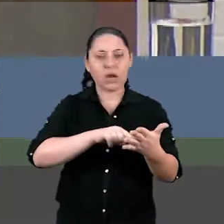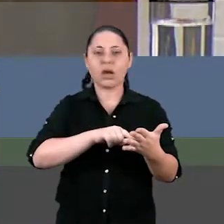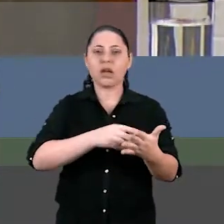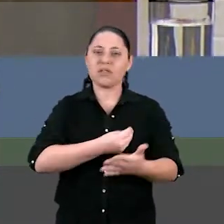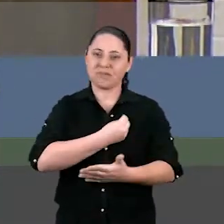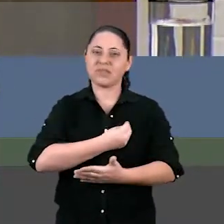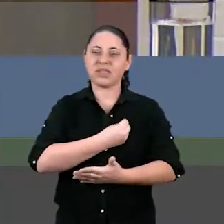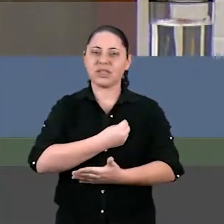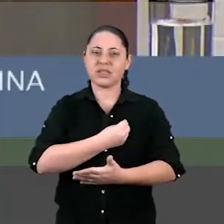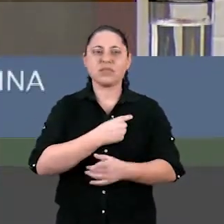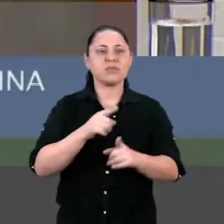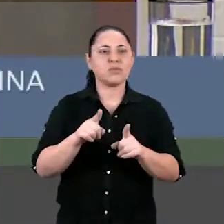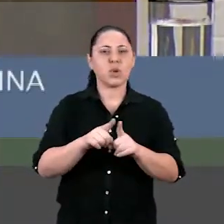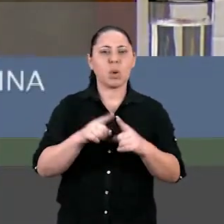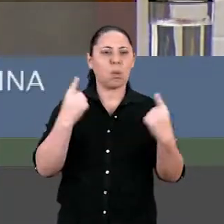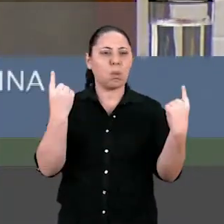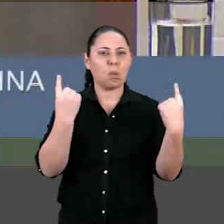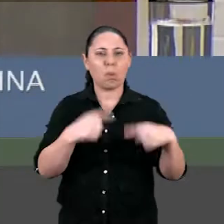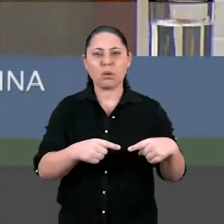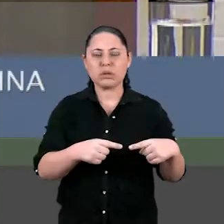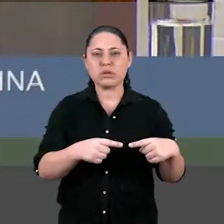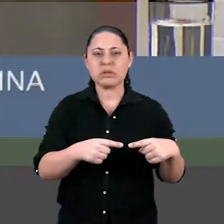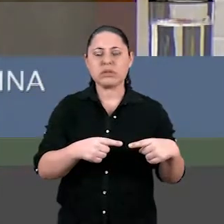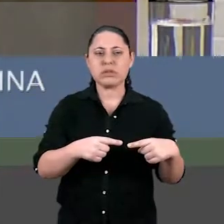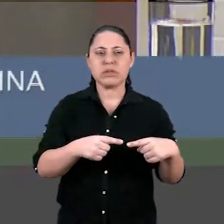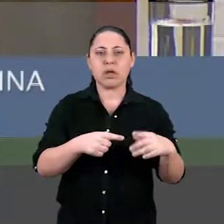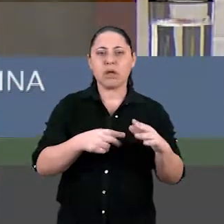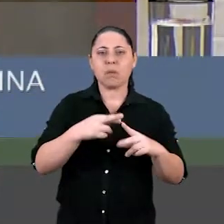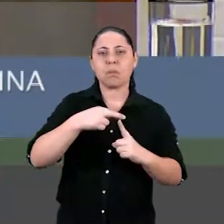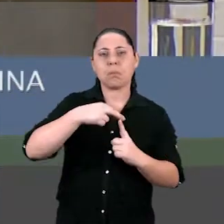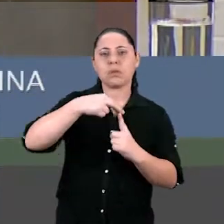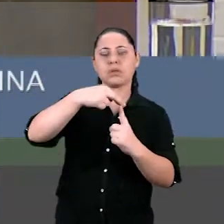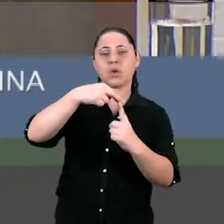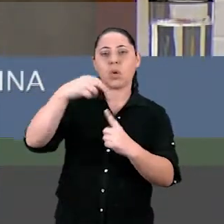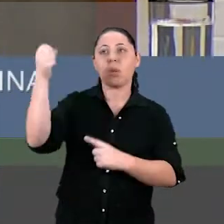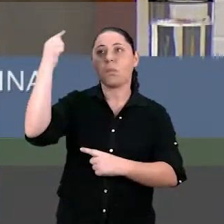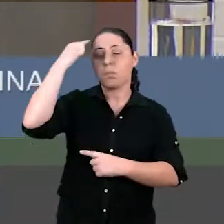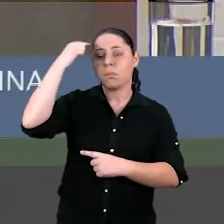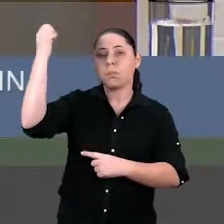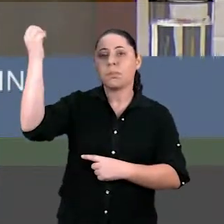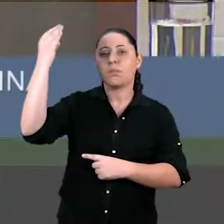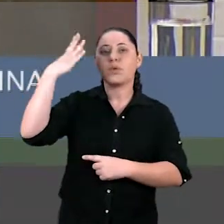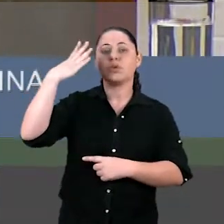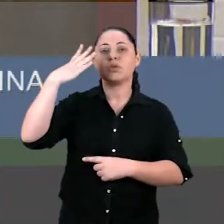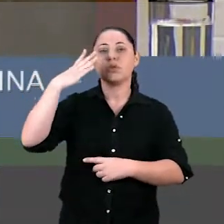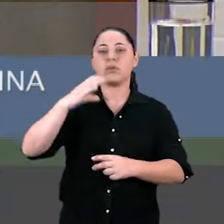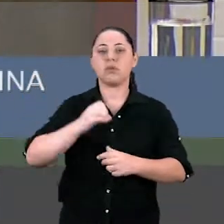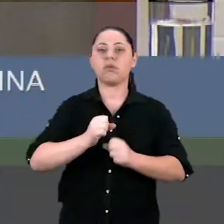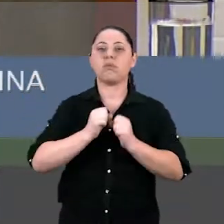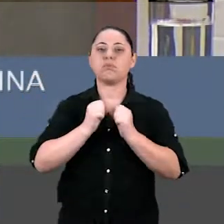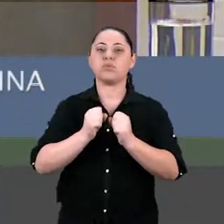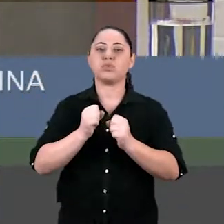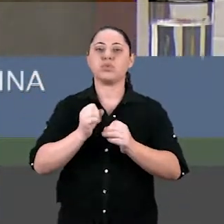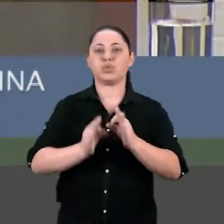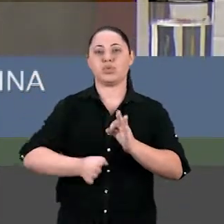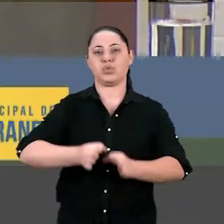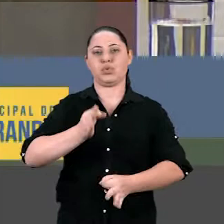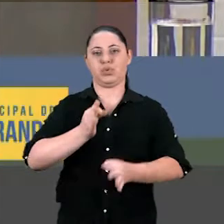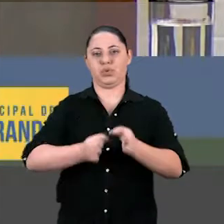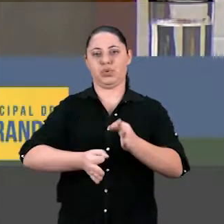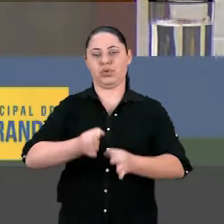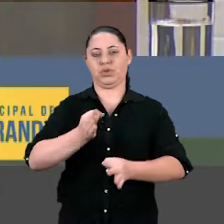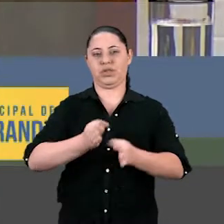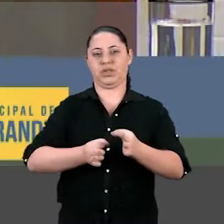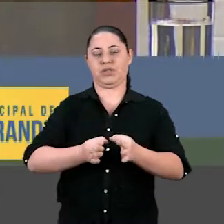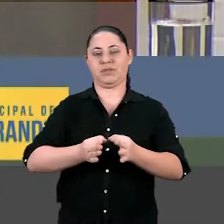aspectos contramajoritário, representativo e iluminista do Poder Judiciário. Eu passo, com certeza, isso às